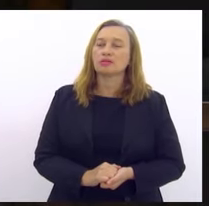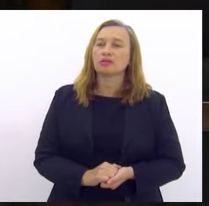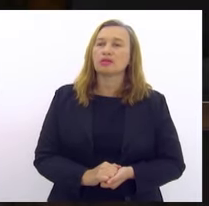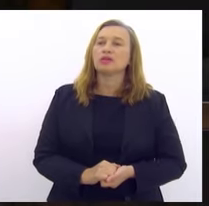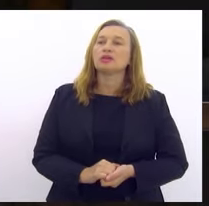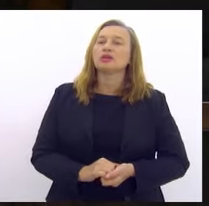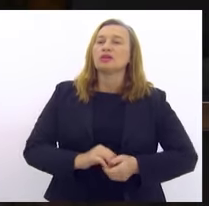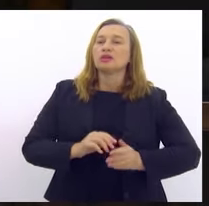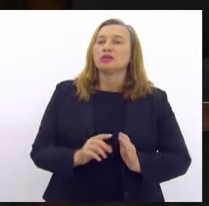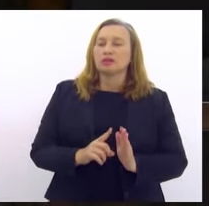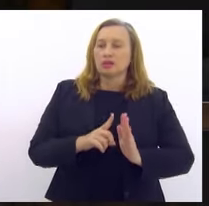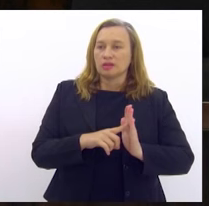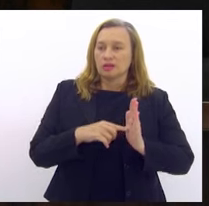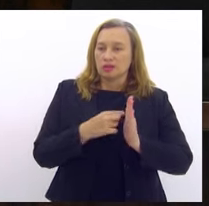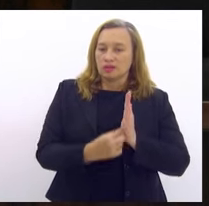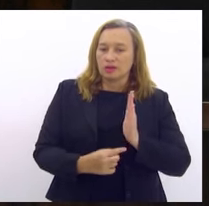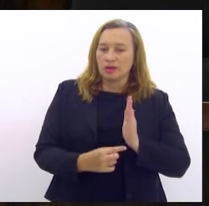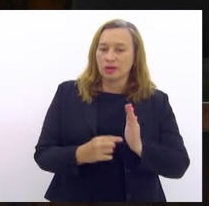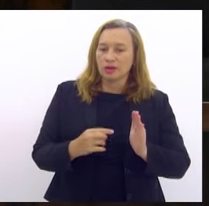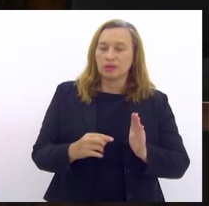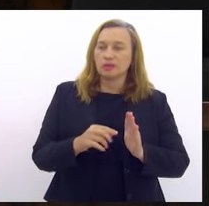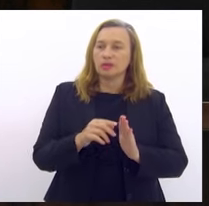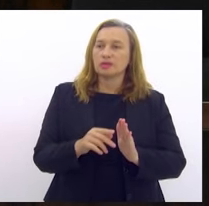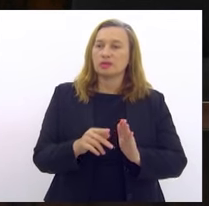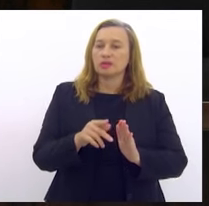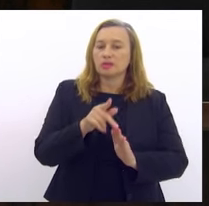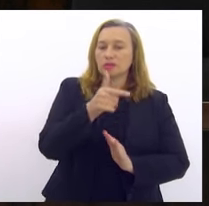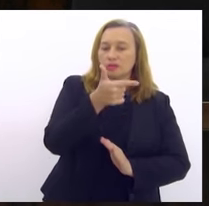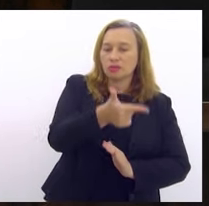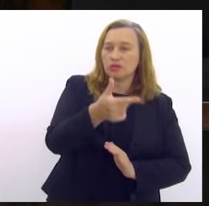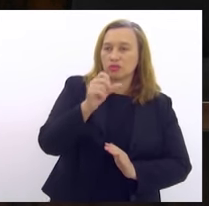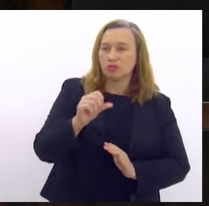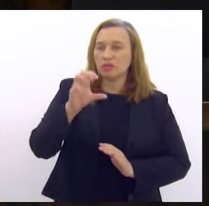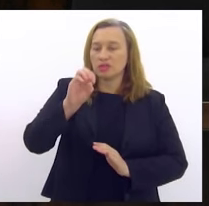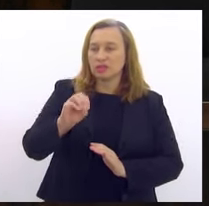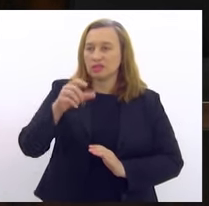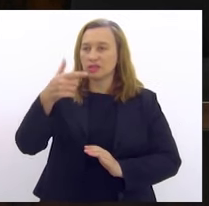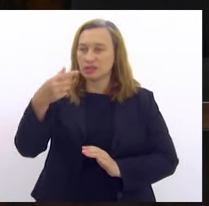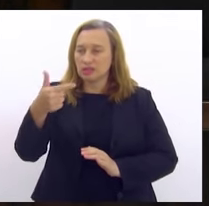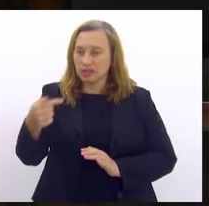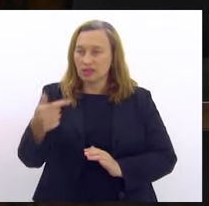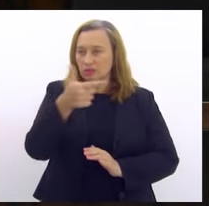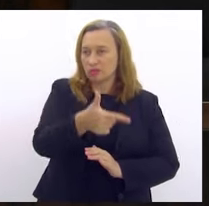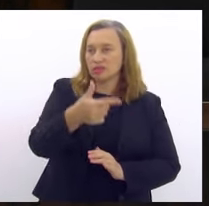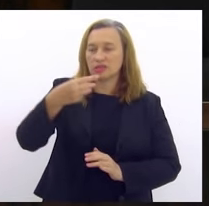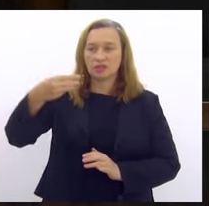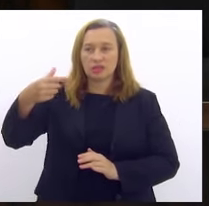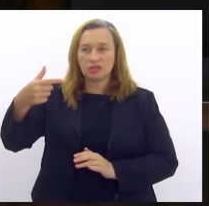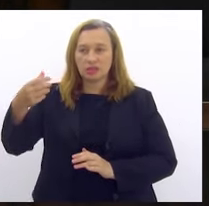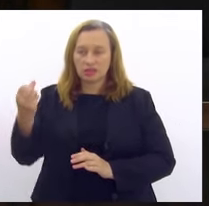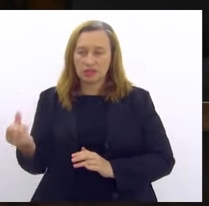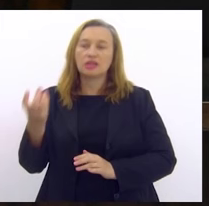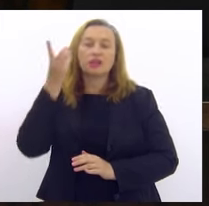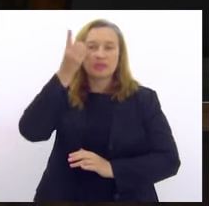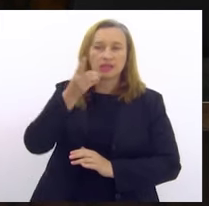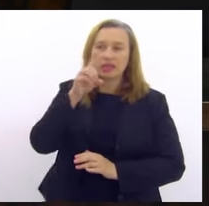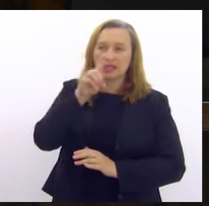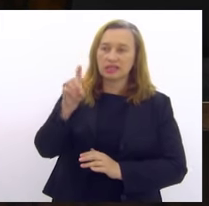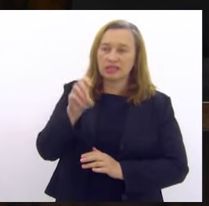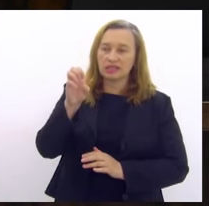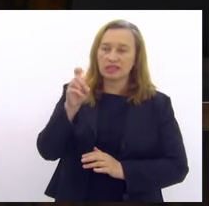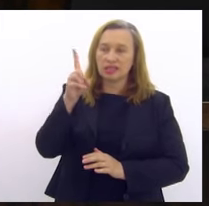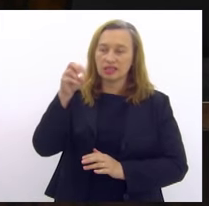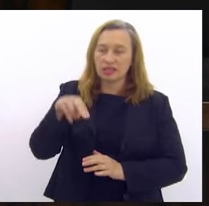Veto parcial aposto ao projeto de lei número 2107-2016, de autoria da deputada Zeidan, que